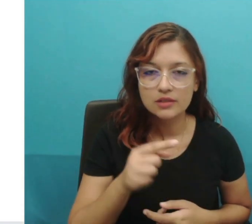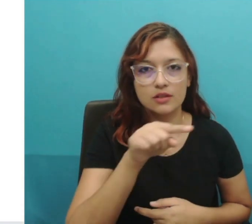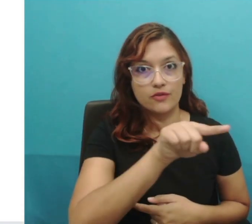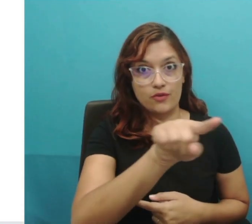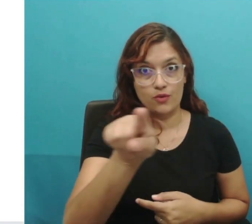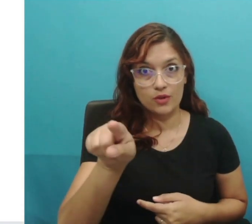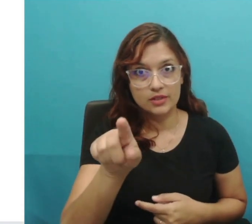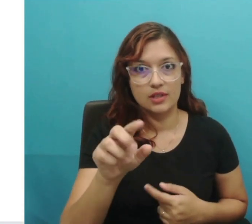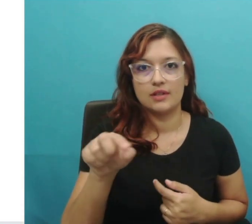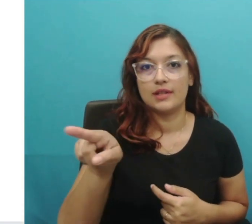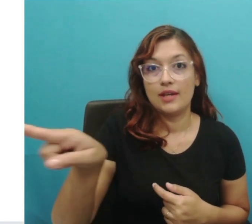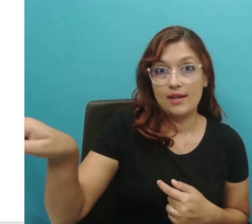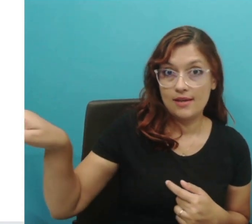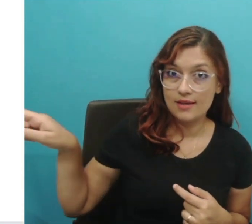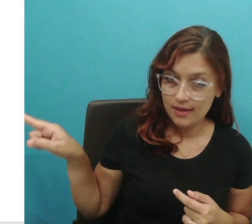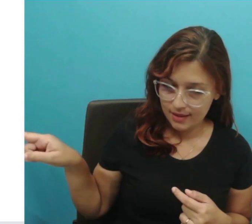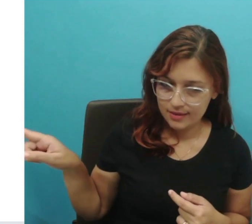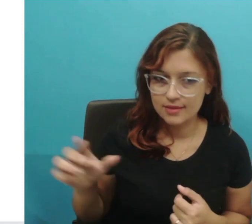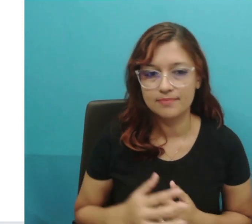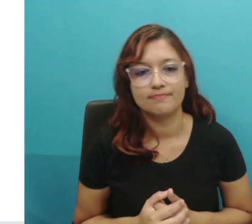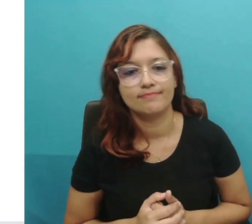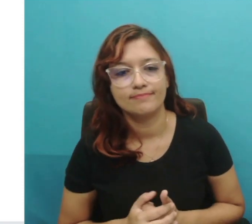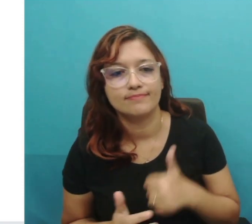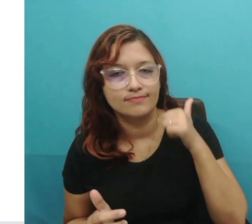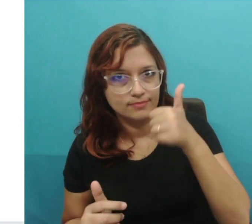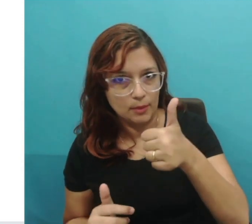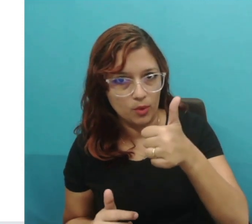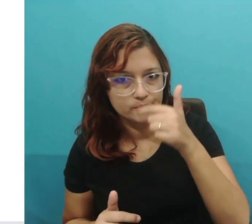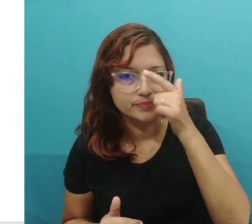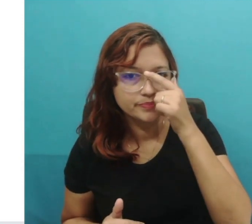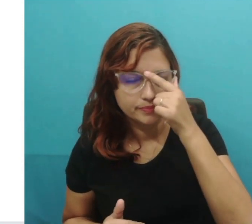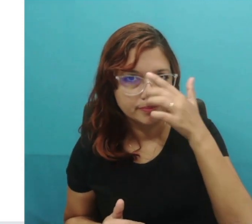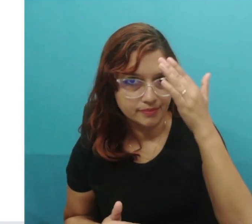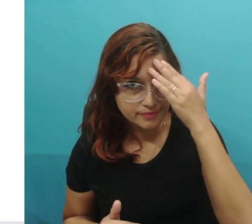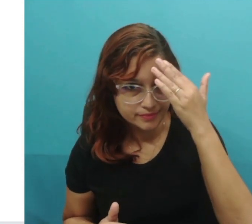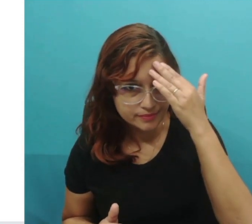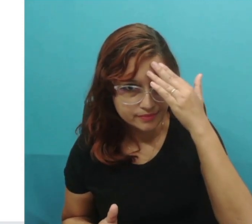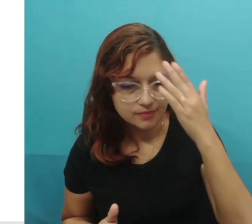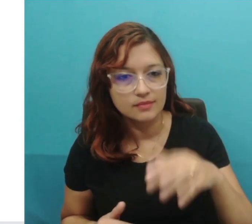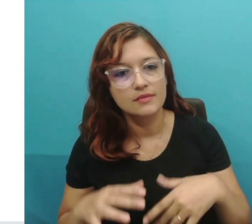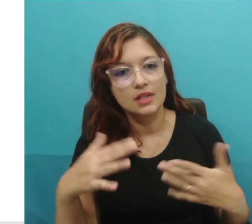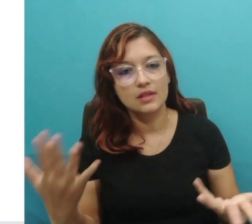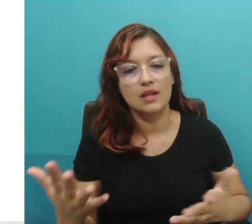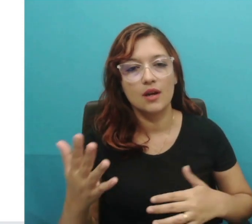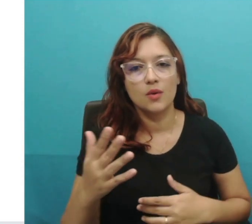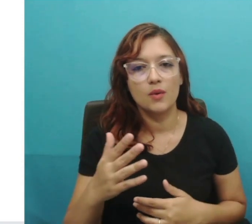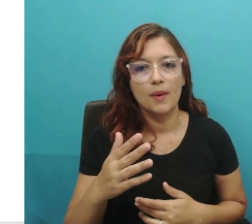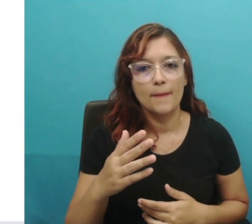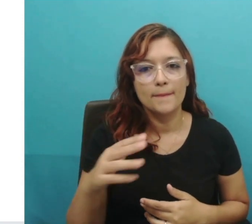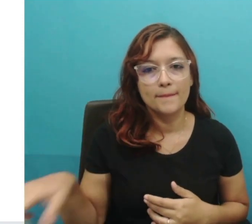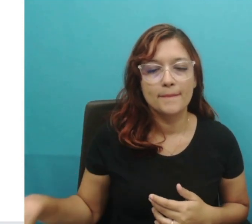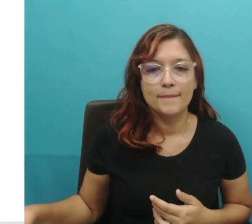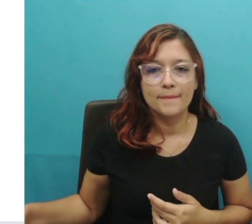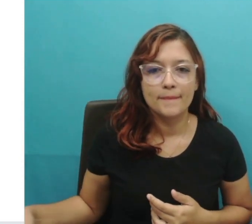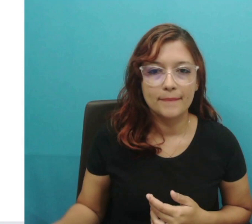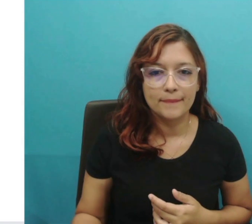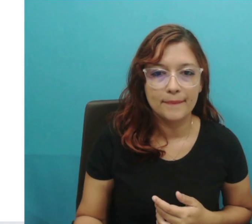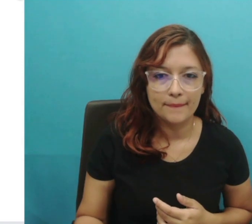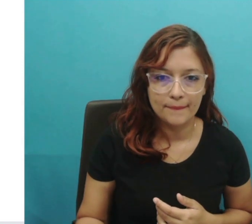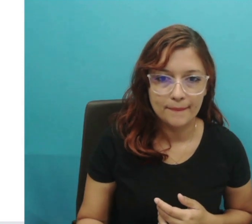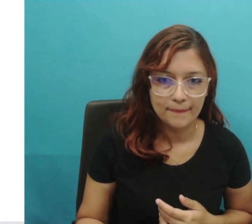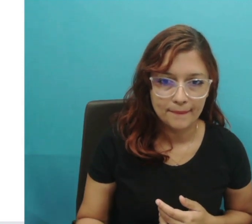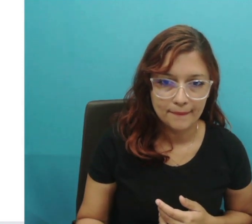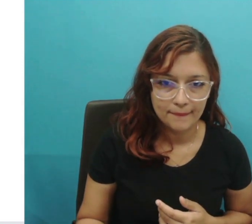plural. Nós, vós, eles. Certo? Entendeu?